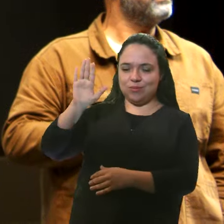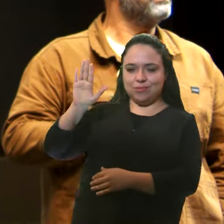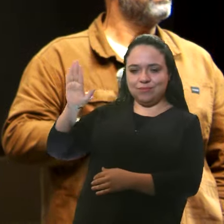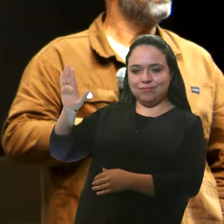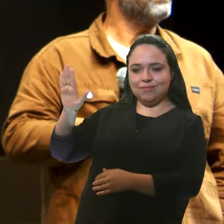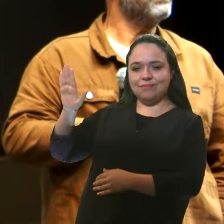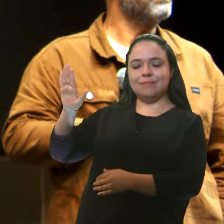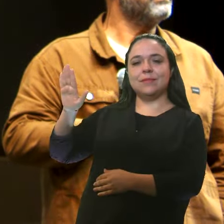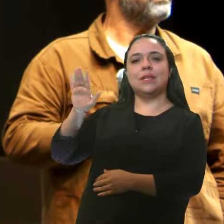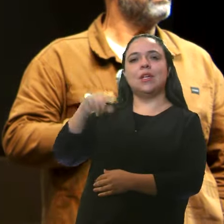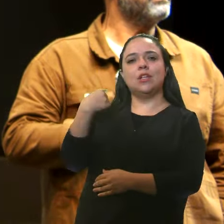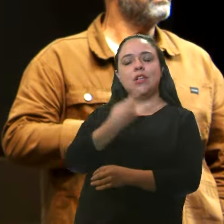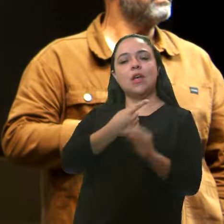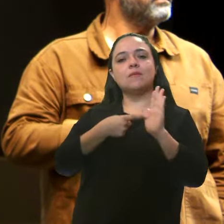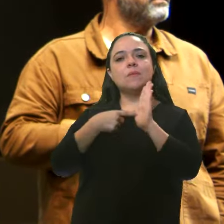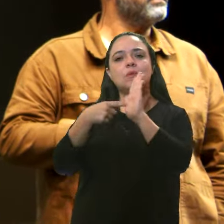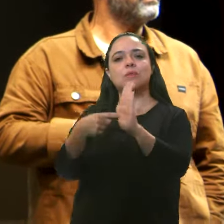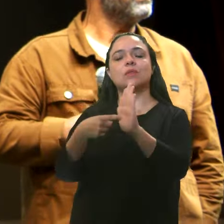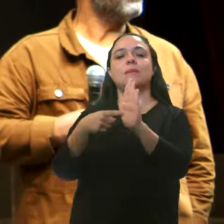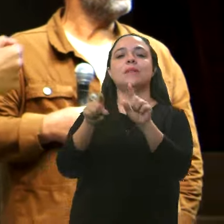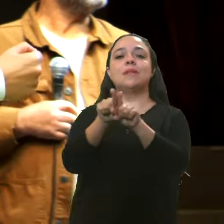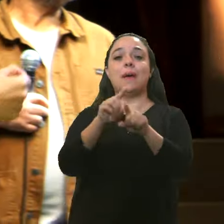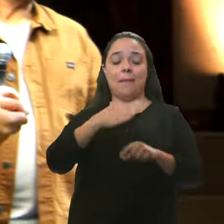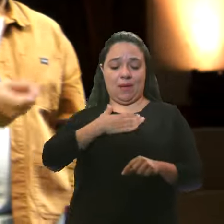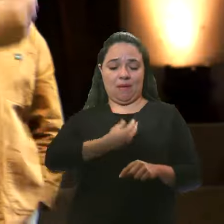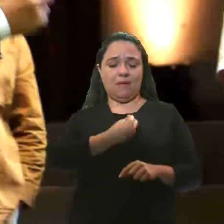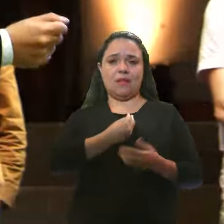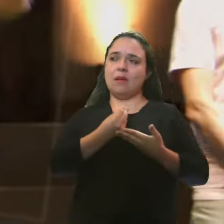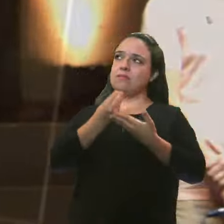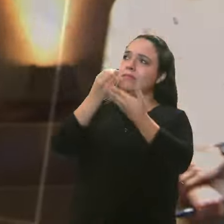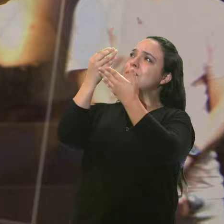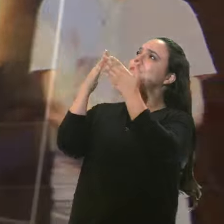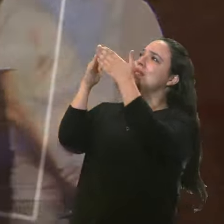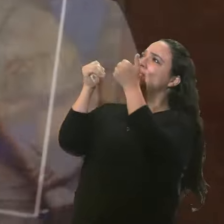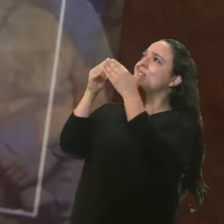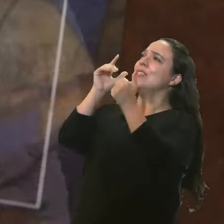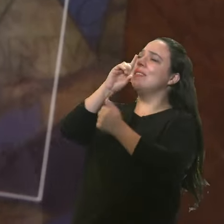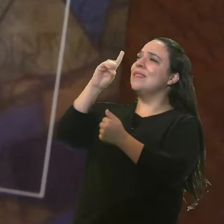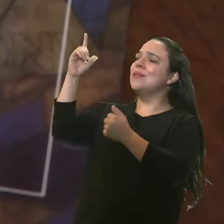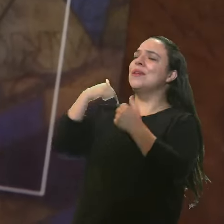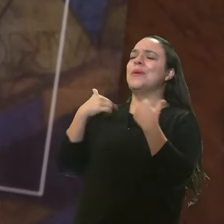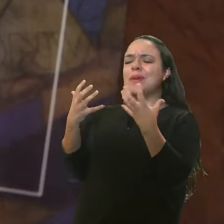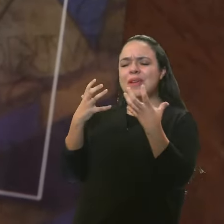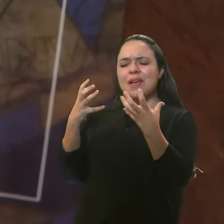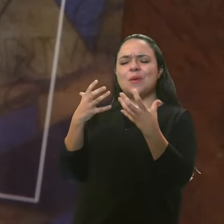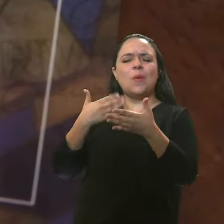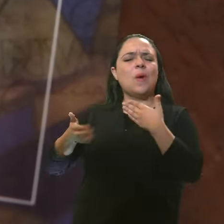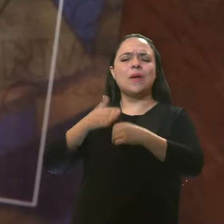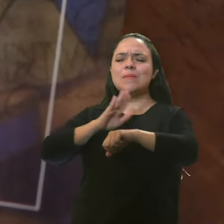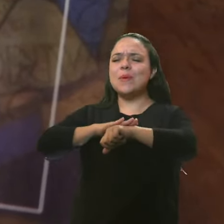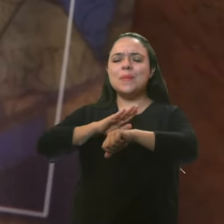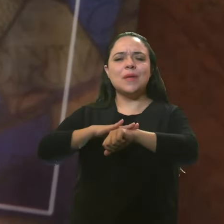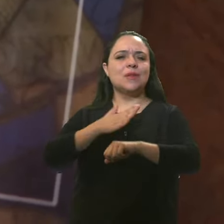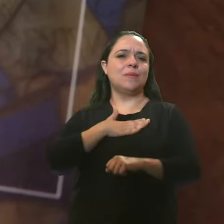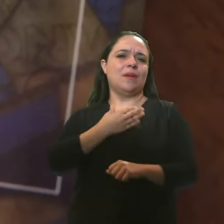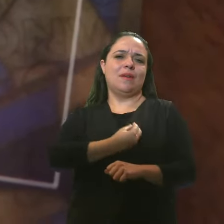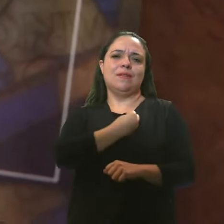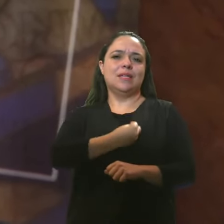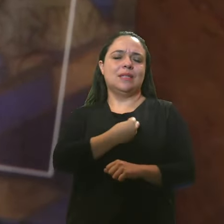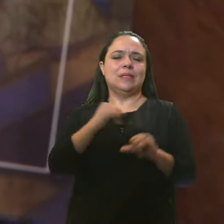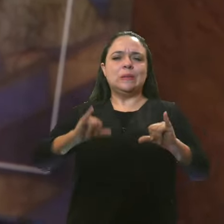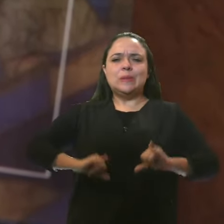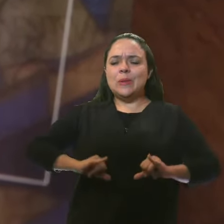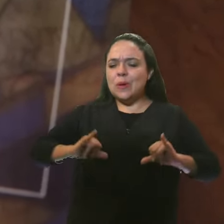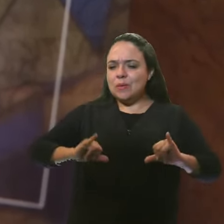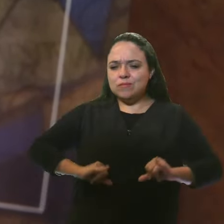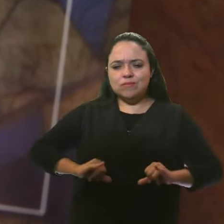também apresentar as nossas vidas ao Senhor, pedindo, Deus, eu quero passar pelos períodos de sofrimento,